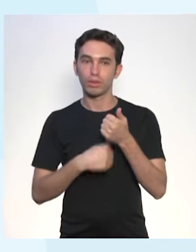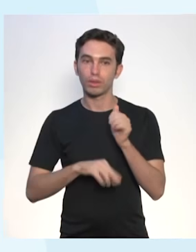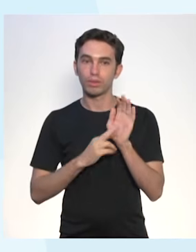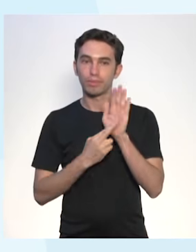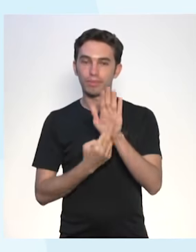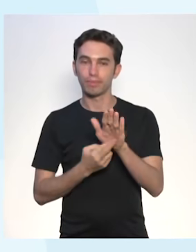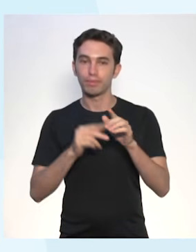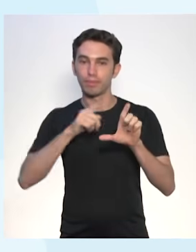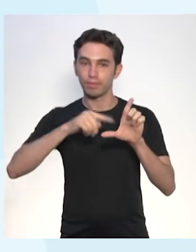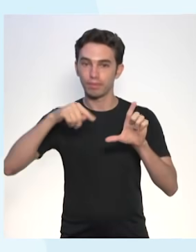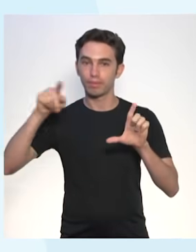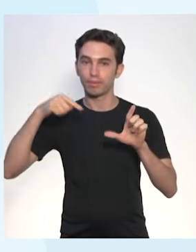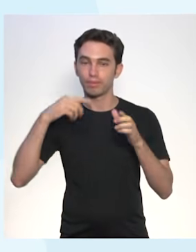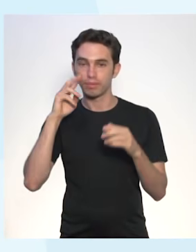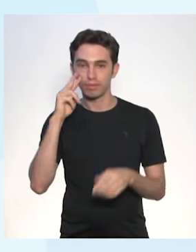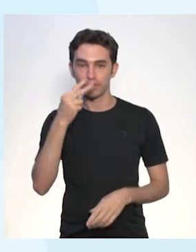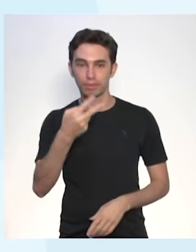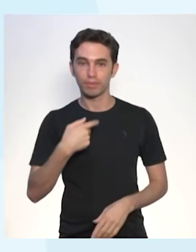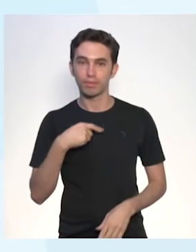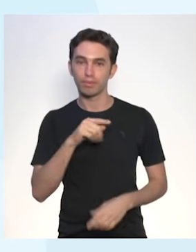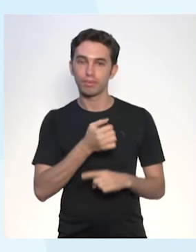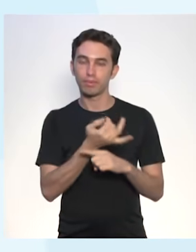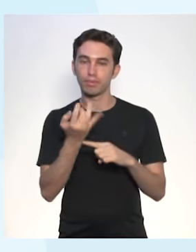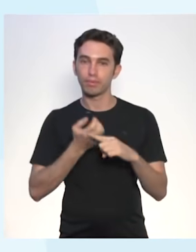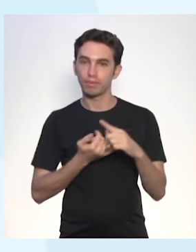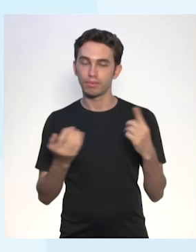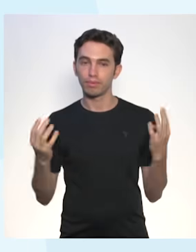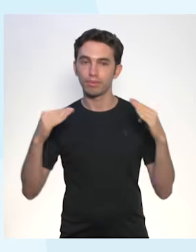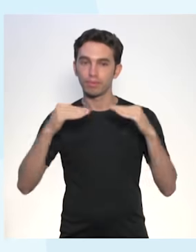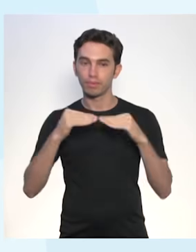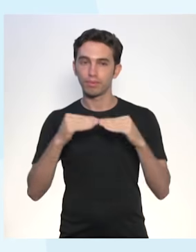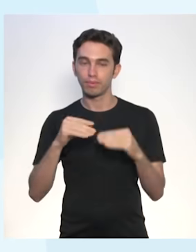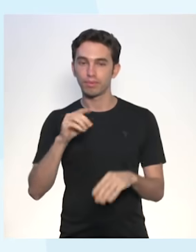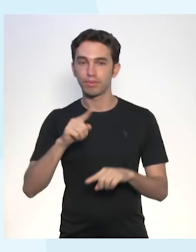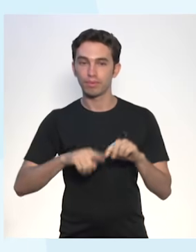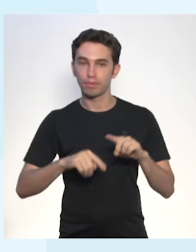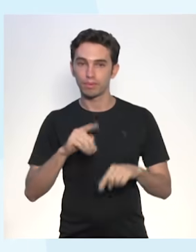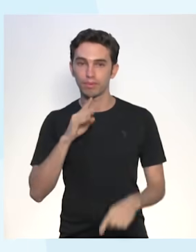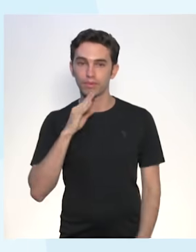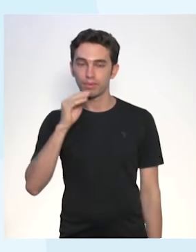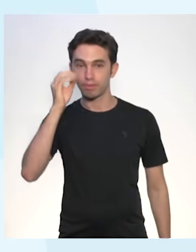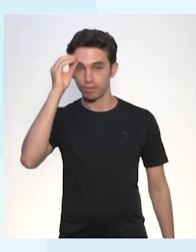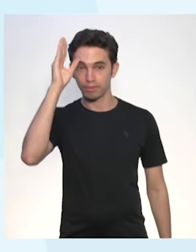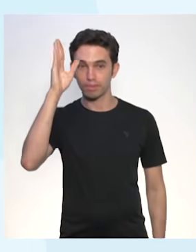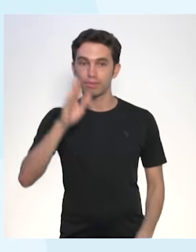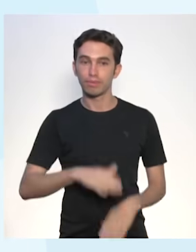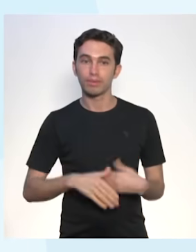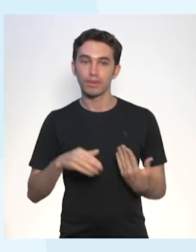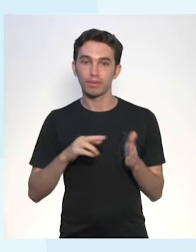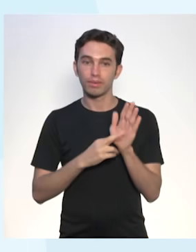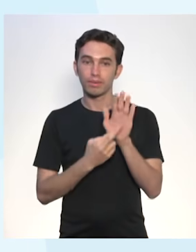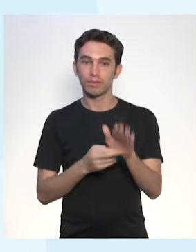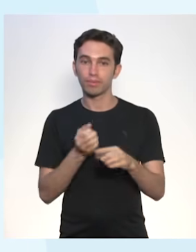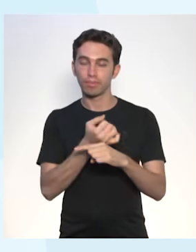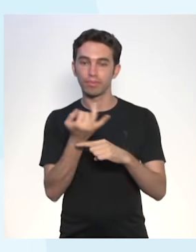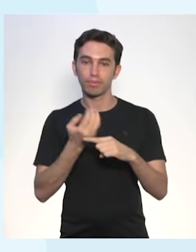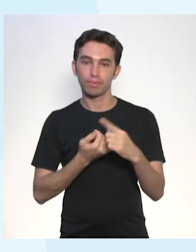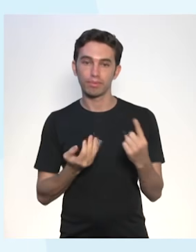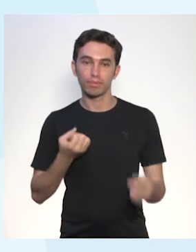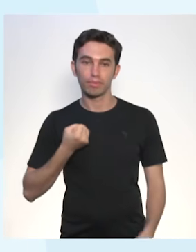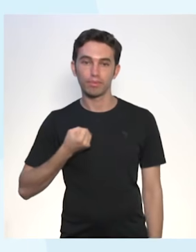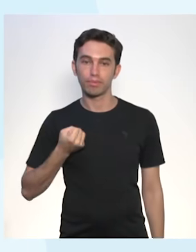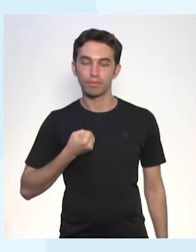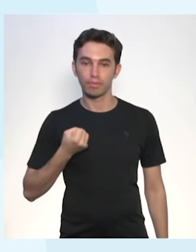representações gráficas, identificando as frações equivalentes. Os objetos de conhecimento, representação fracionária dos números